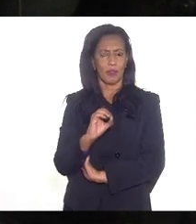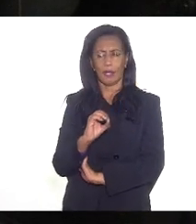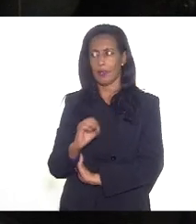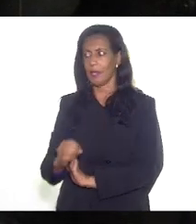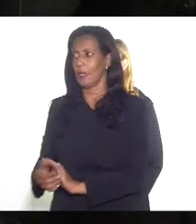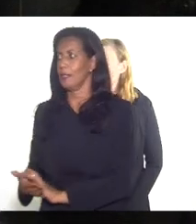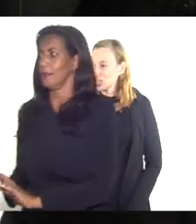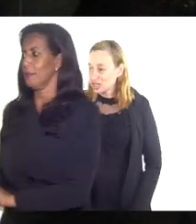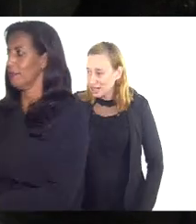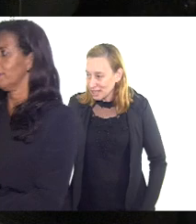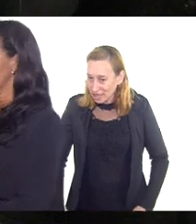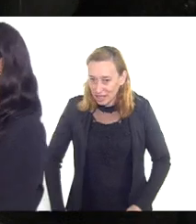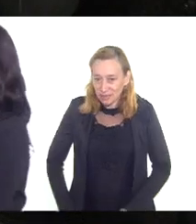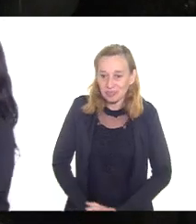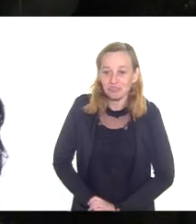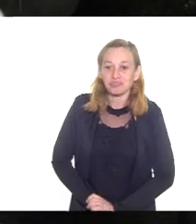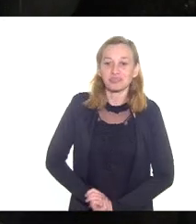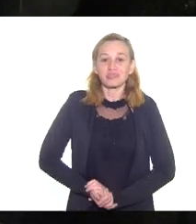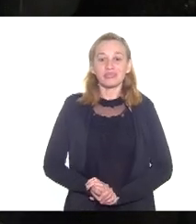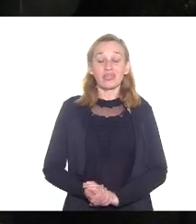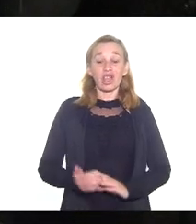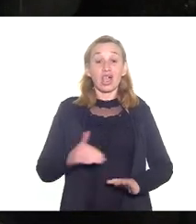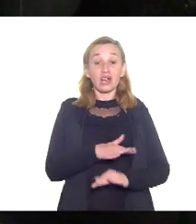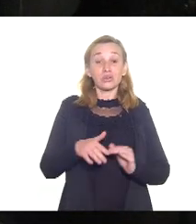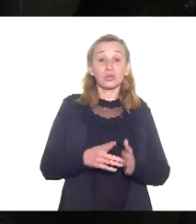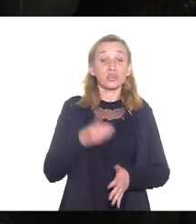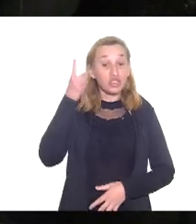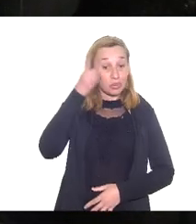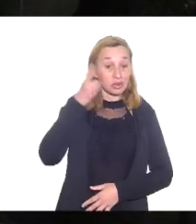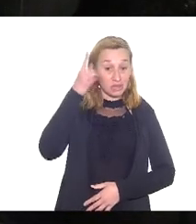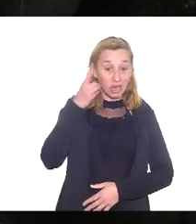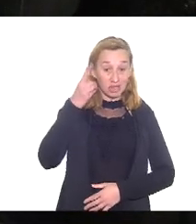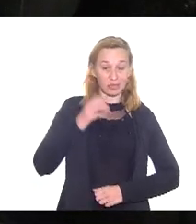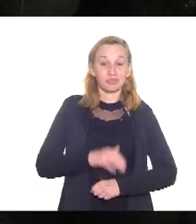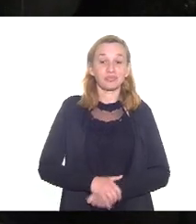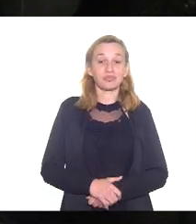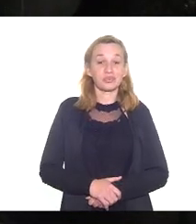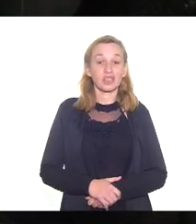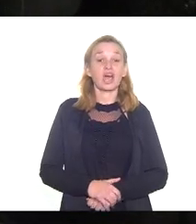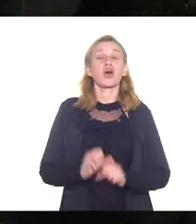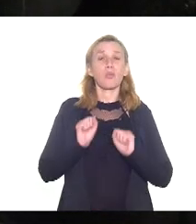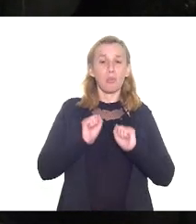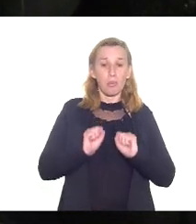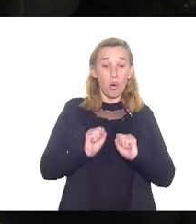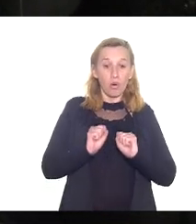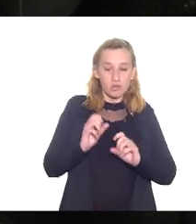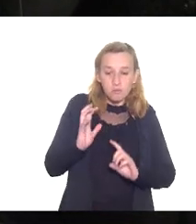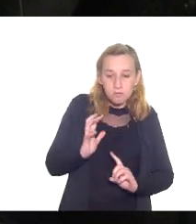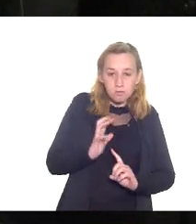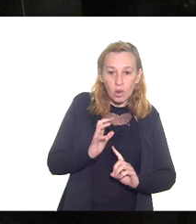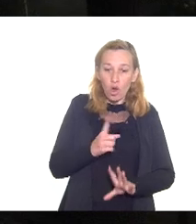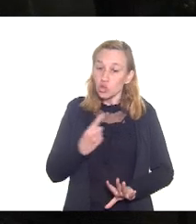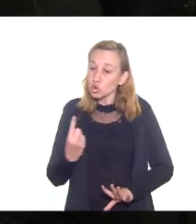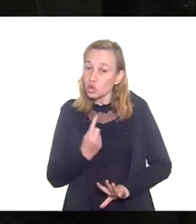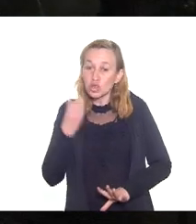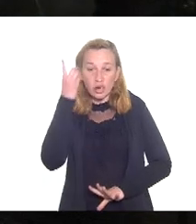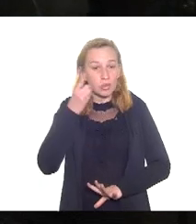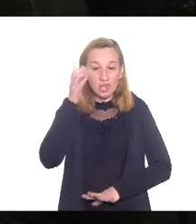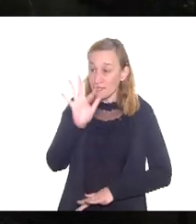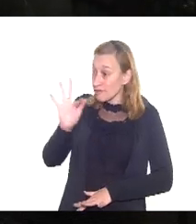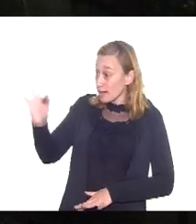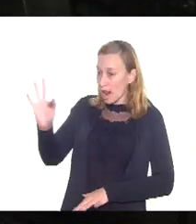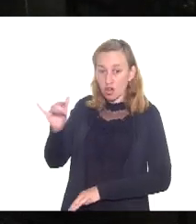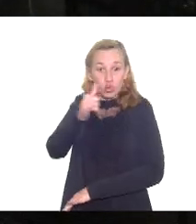aqui aos nobres deputados de todos os partidos que eles possam pressionar os nossos deputados federais do